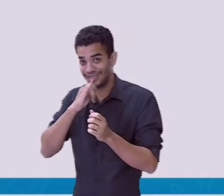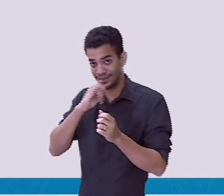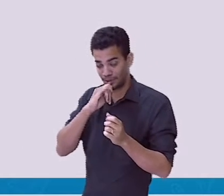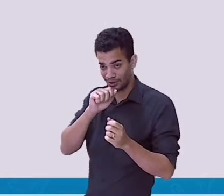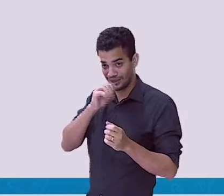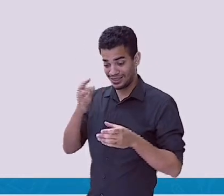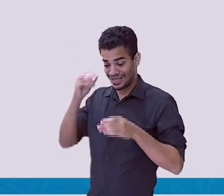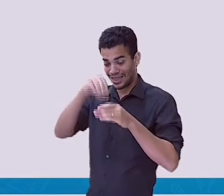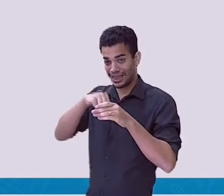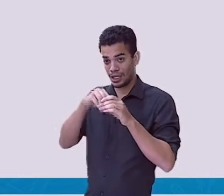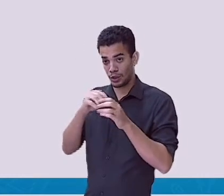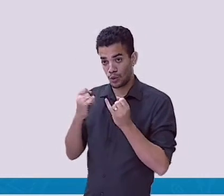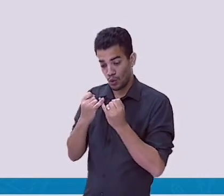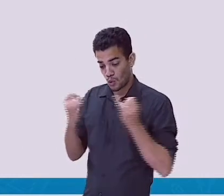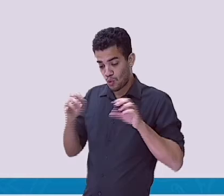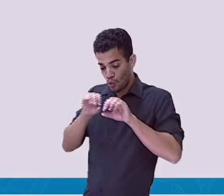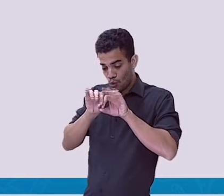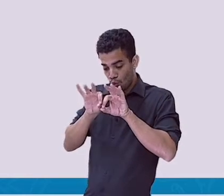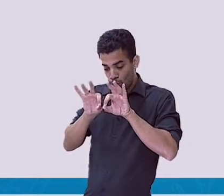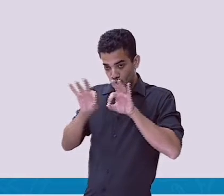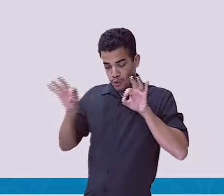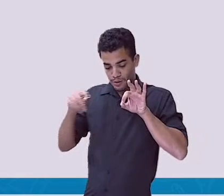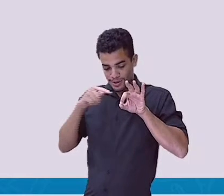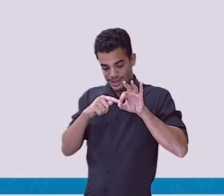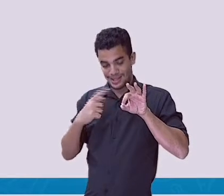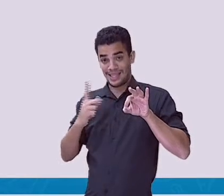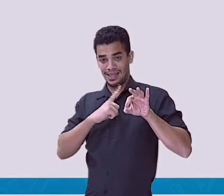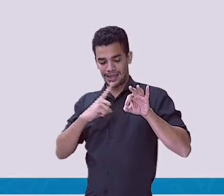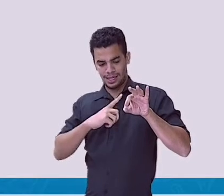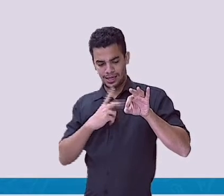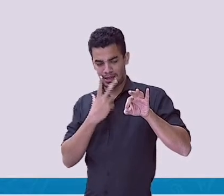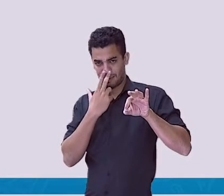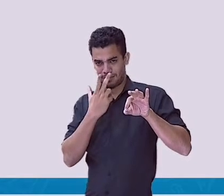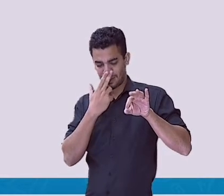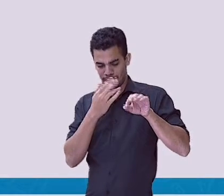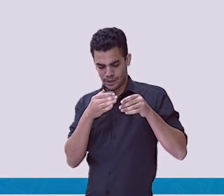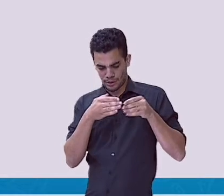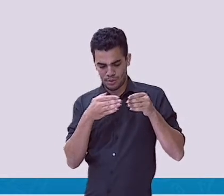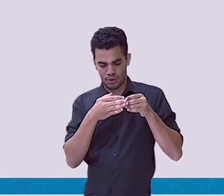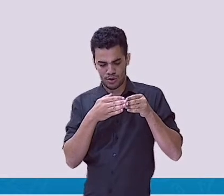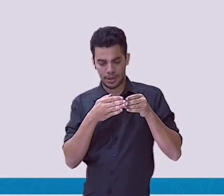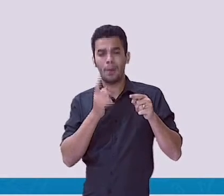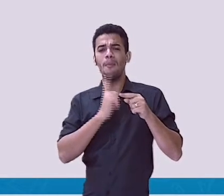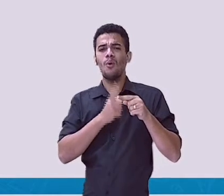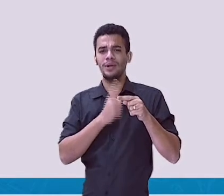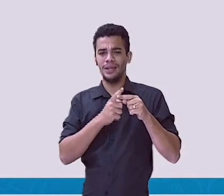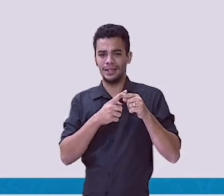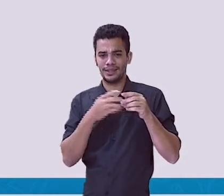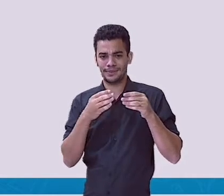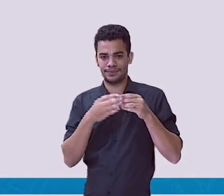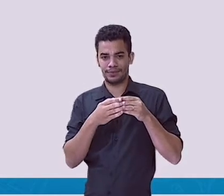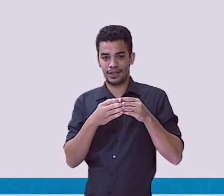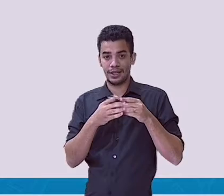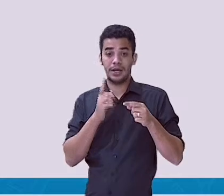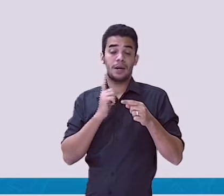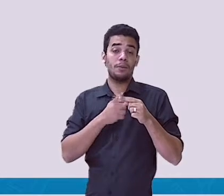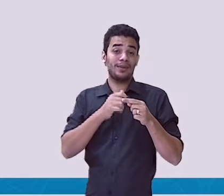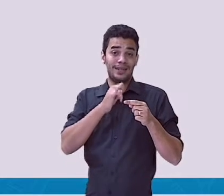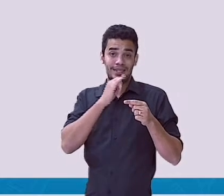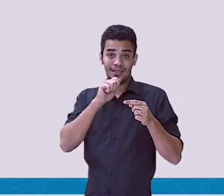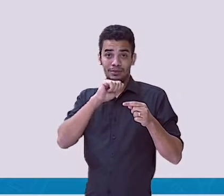interessante, às vezes, quando você tem cãibra. Quando você tem uma cãibra, é porque essa vênula, ela trava, ela fecha de uma